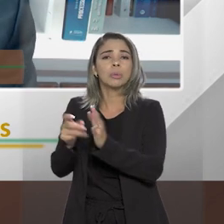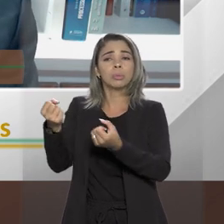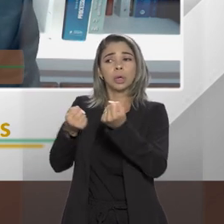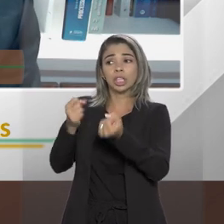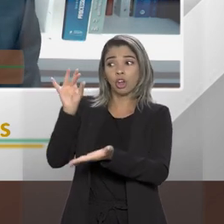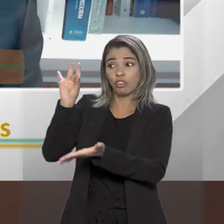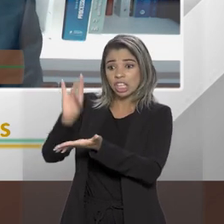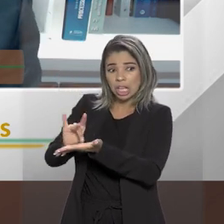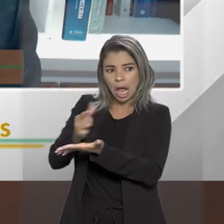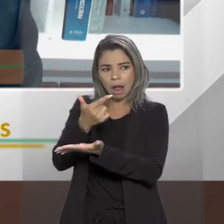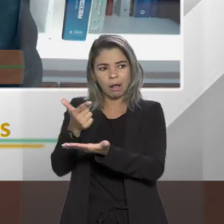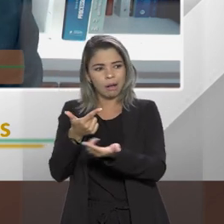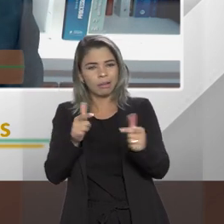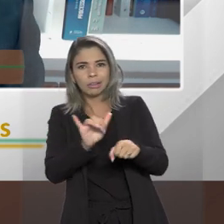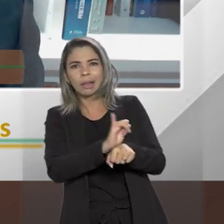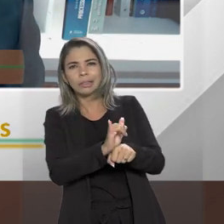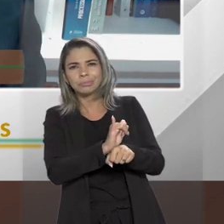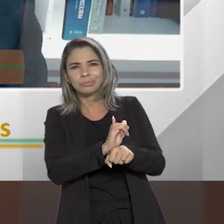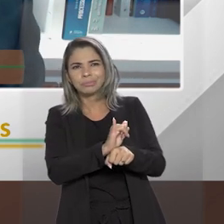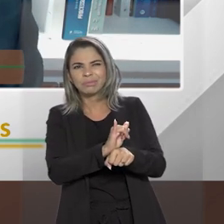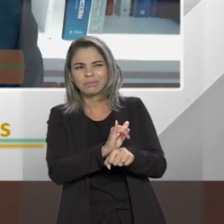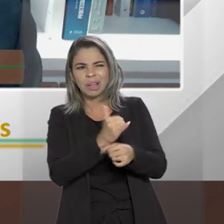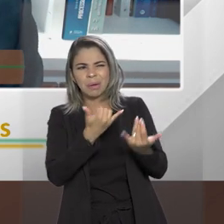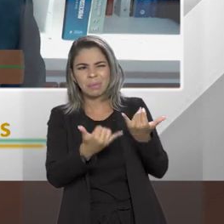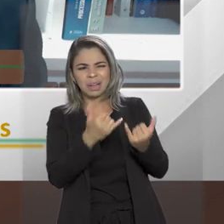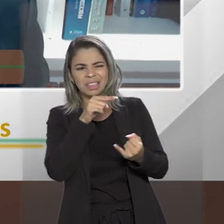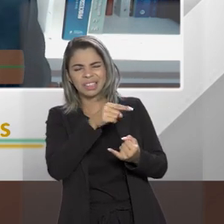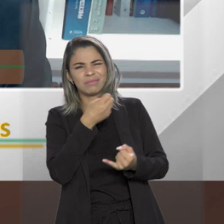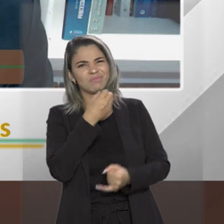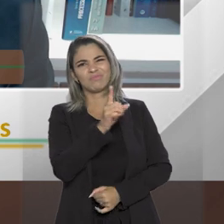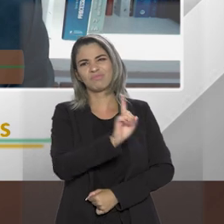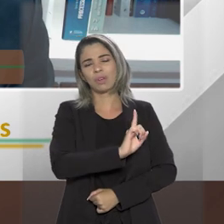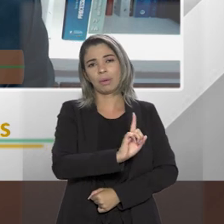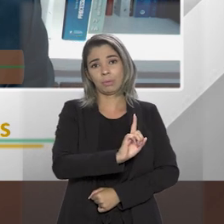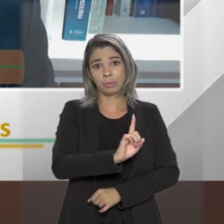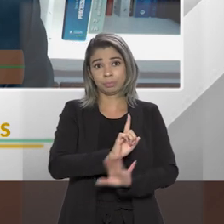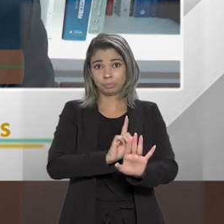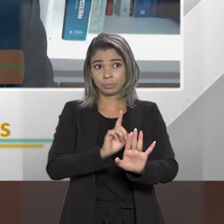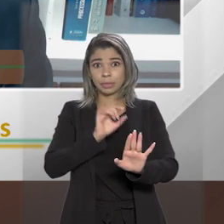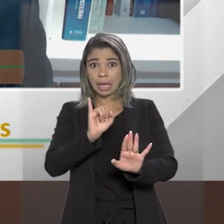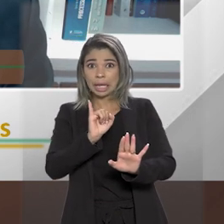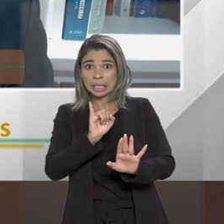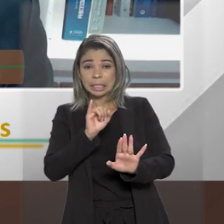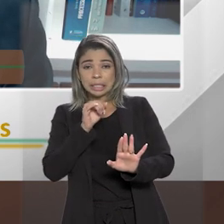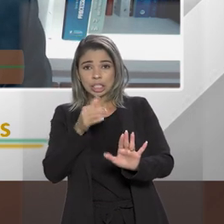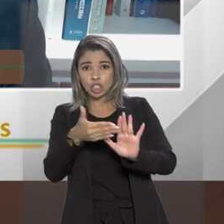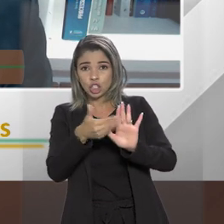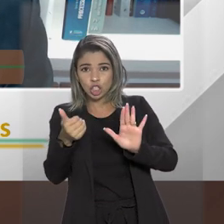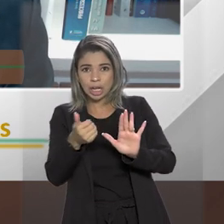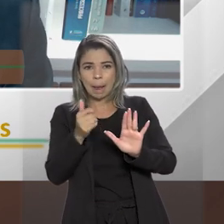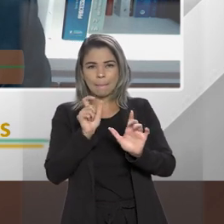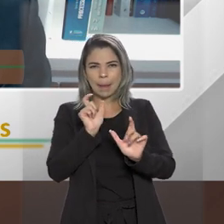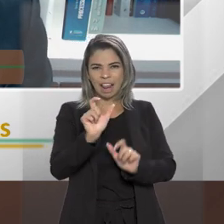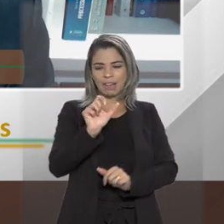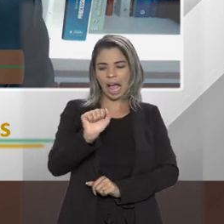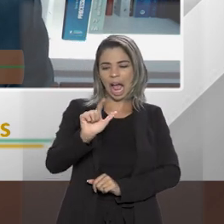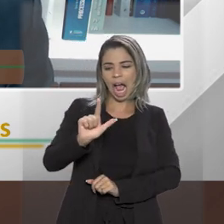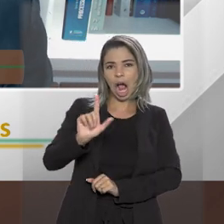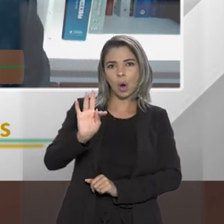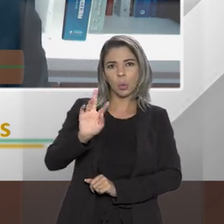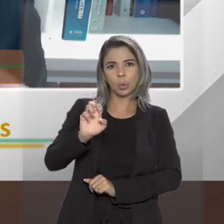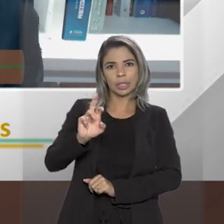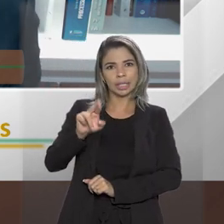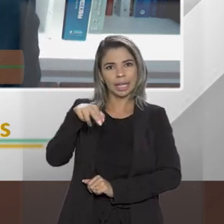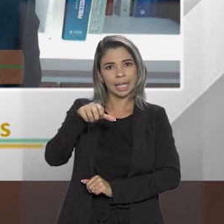tenho a alternativa, né? Não parece que é aquela boa. Então, quando a gente não usa mais a expressão Verdade. alternativa e usa a expressão